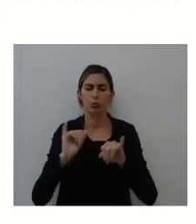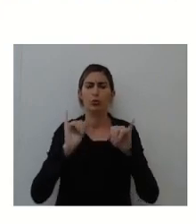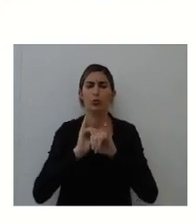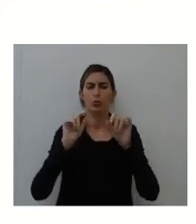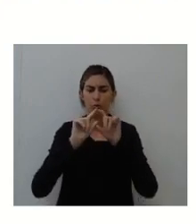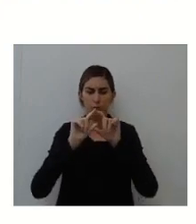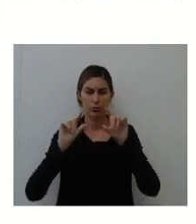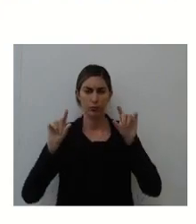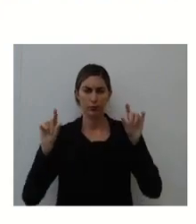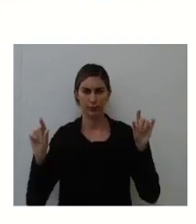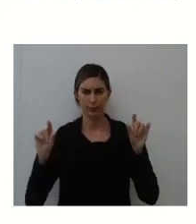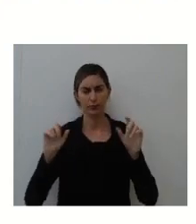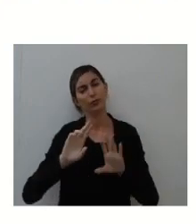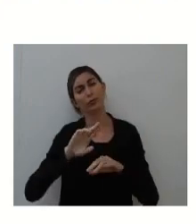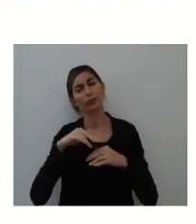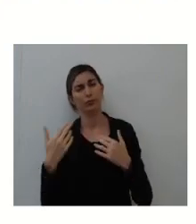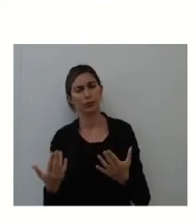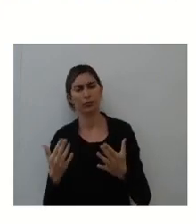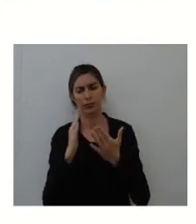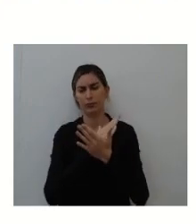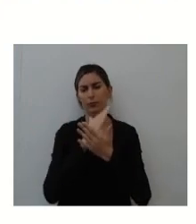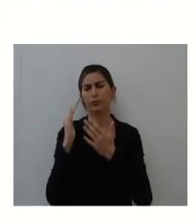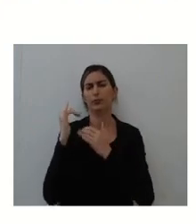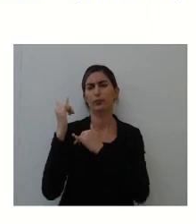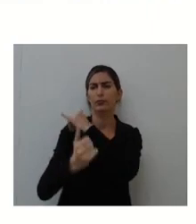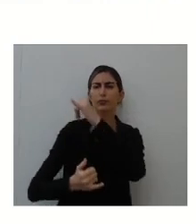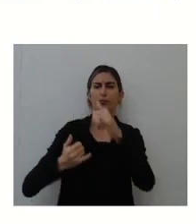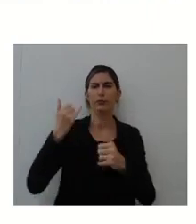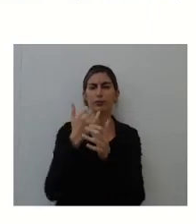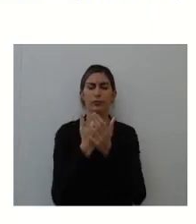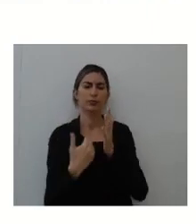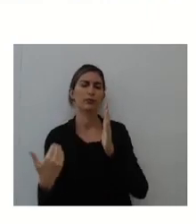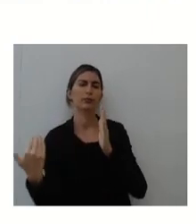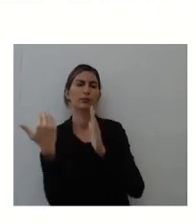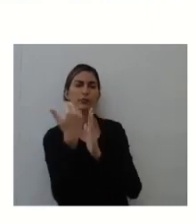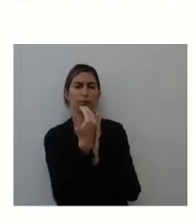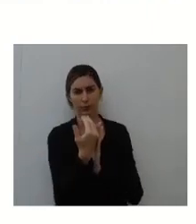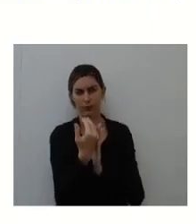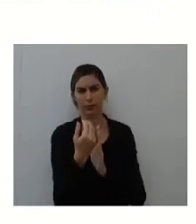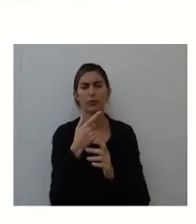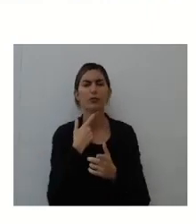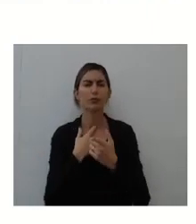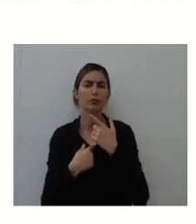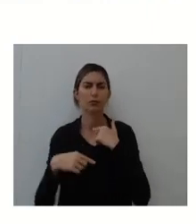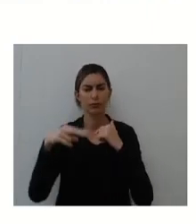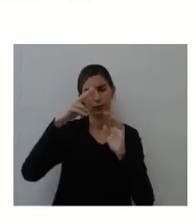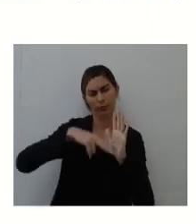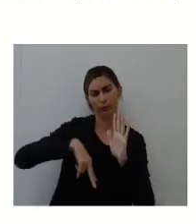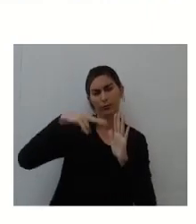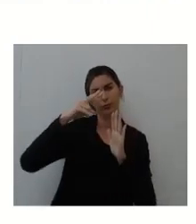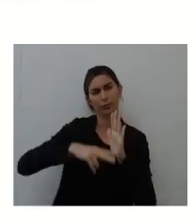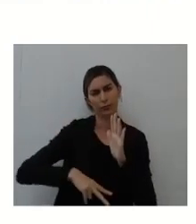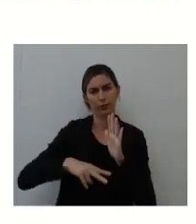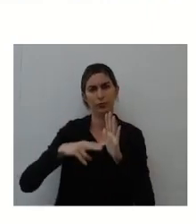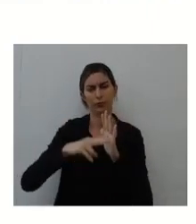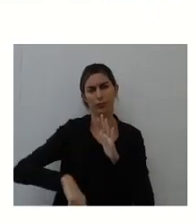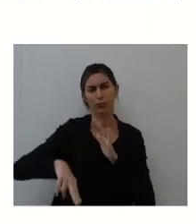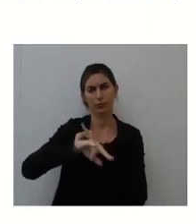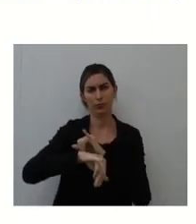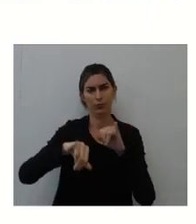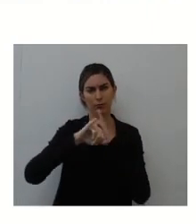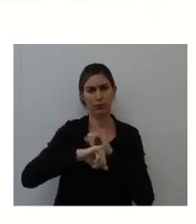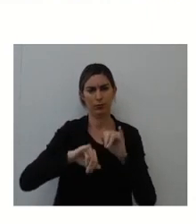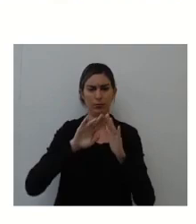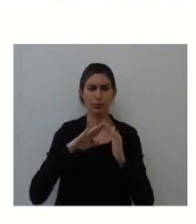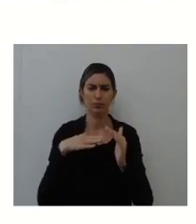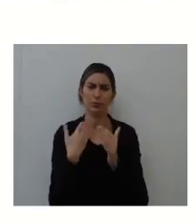linha fina, ou seja, algumas informações a mais que vão te dar vontade de ler a notícia.